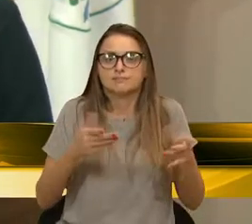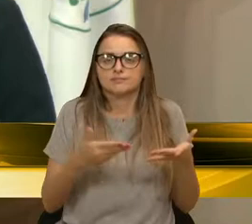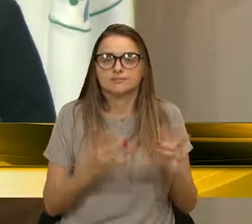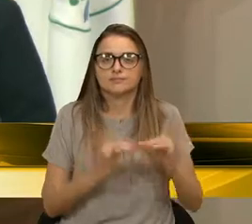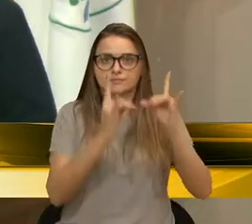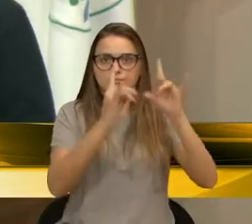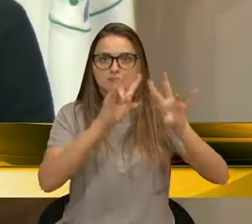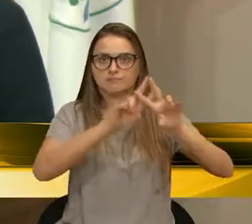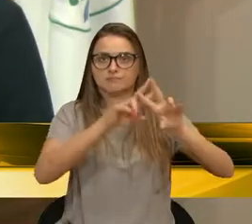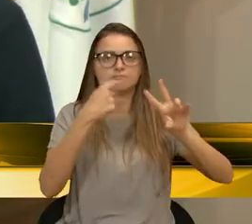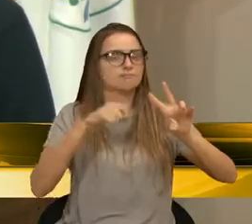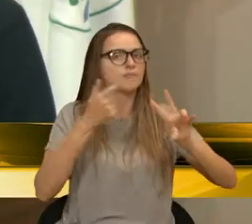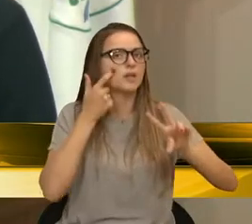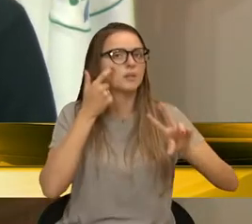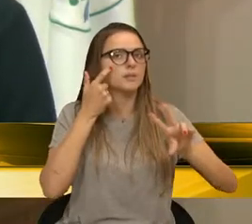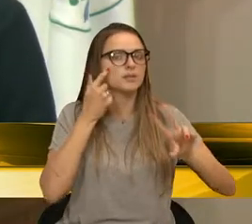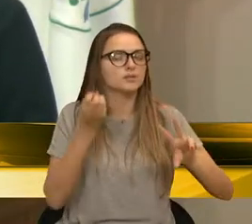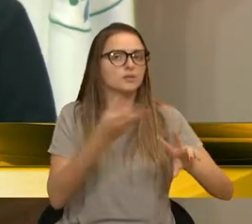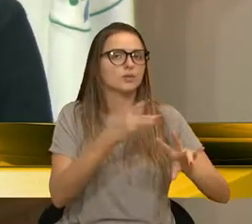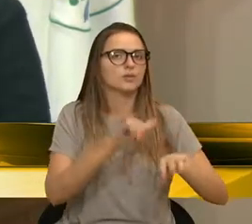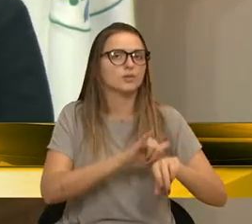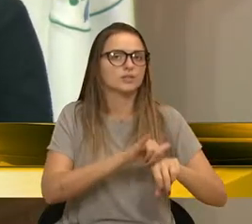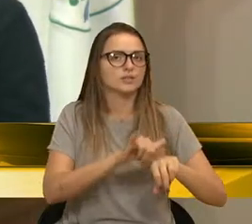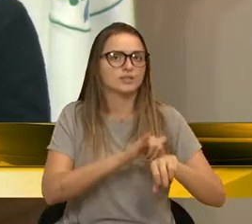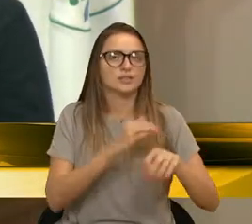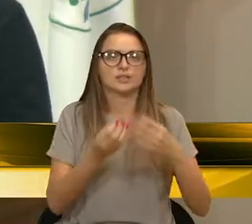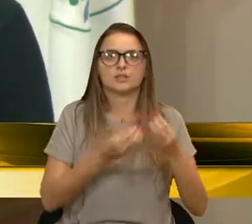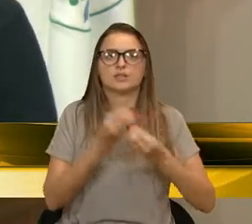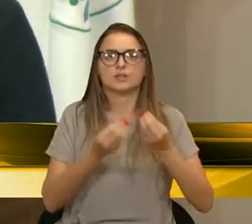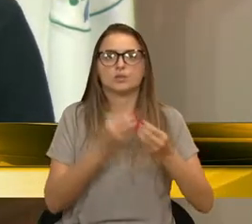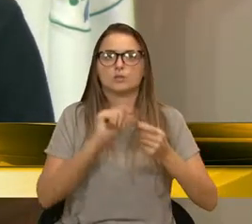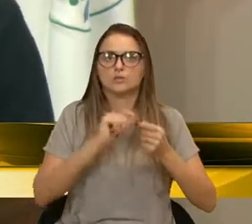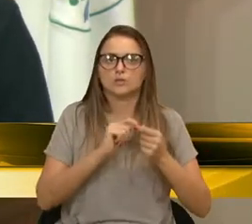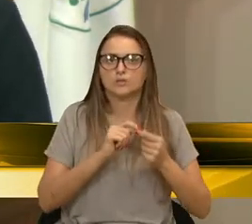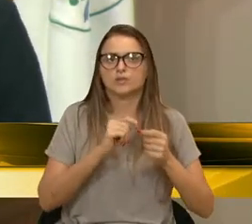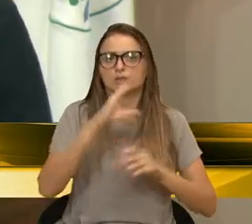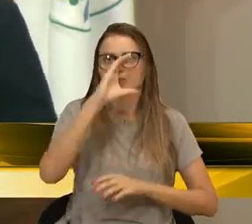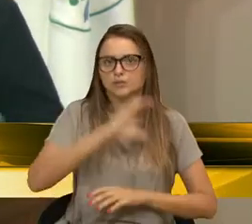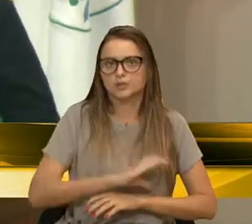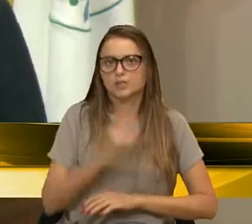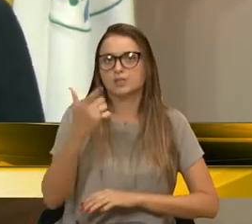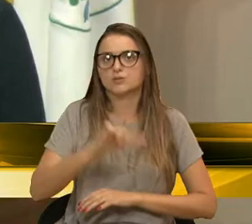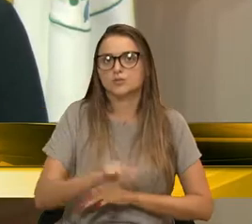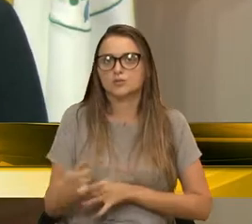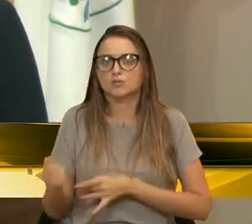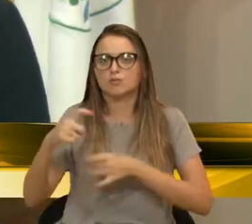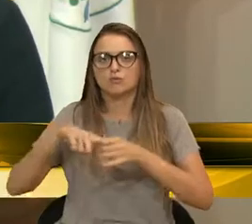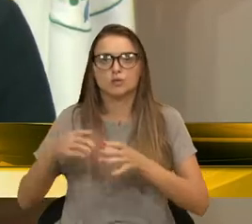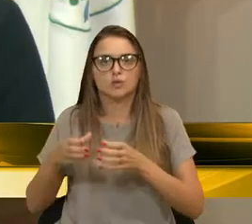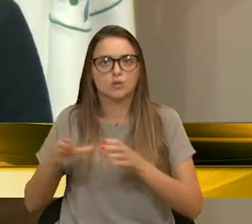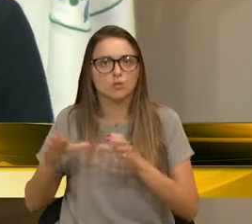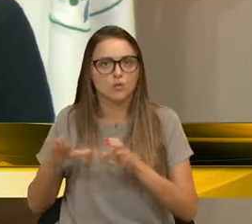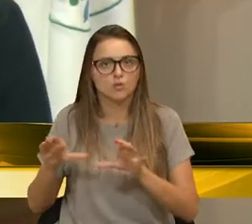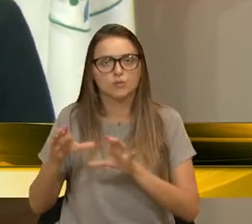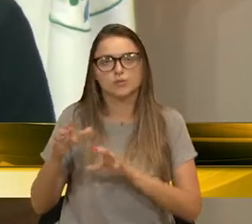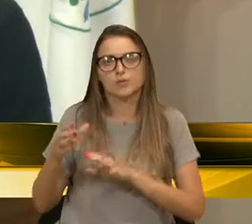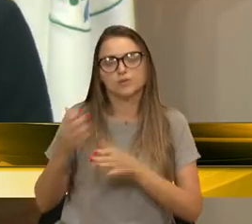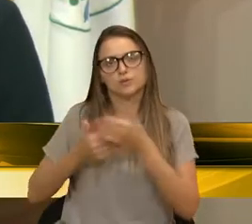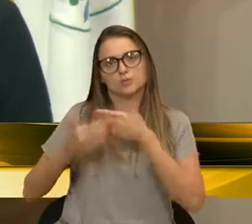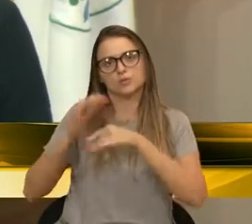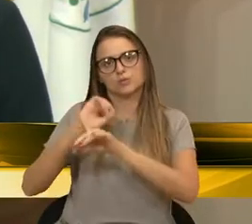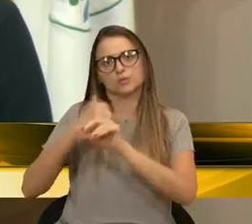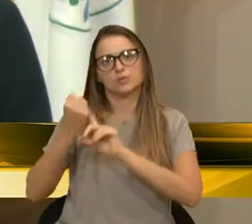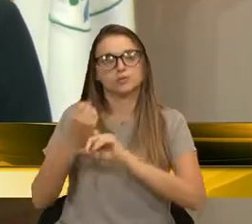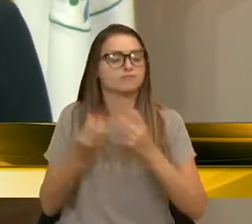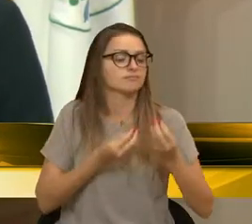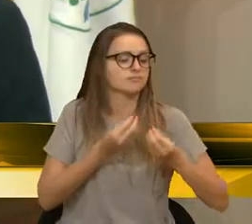precisa repensar em formas de colocar esse cidadão novamente no espaço, no convívio público, e de que forma